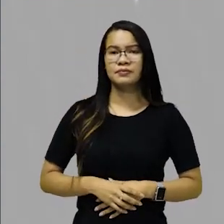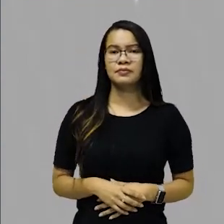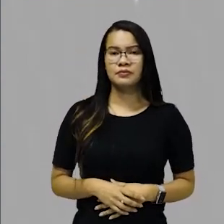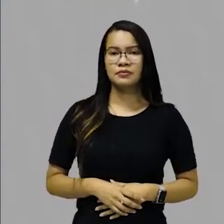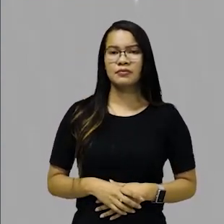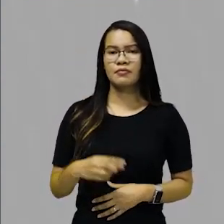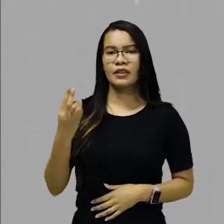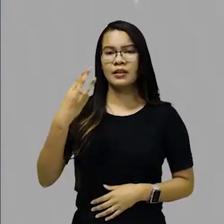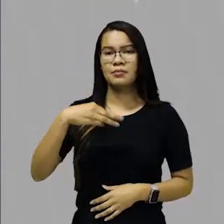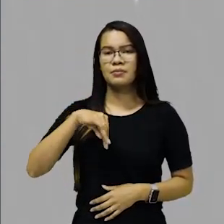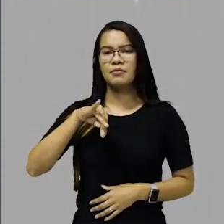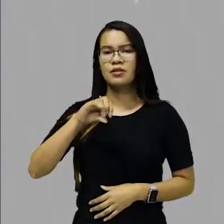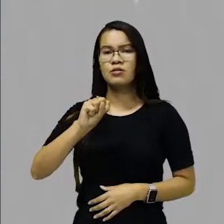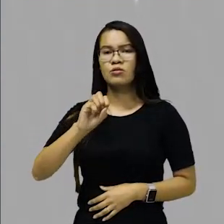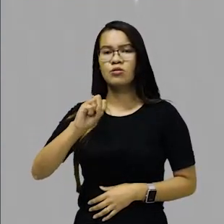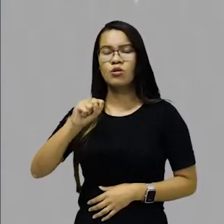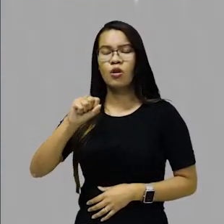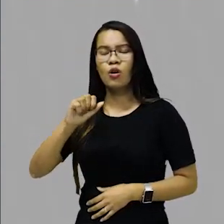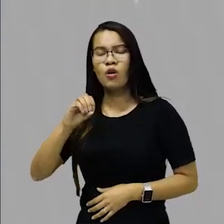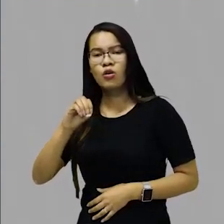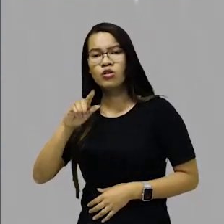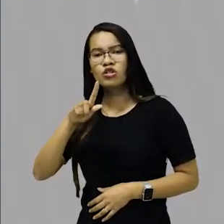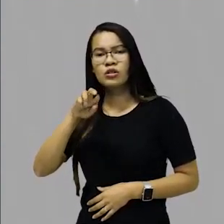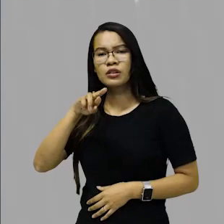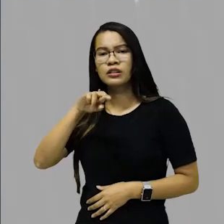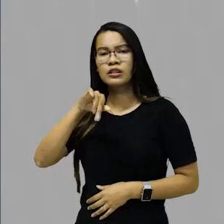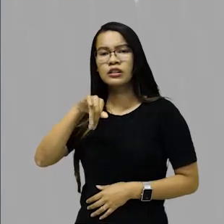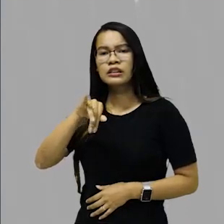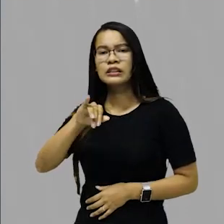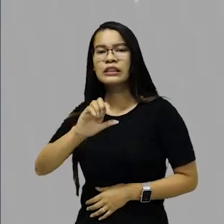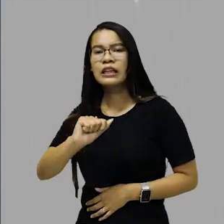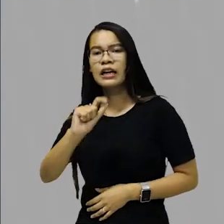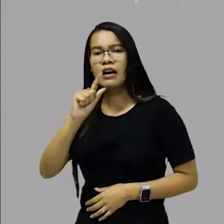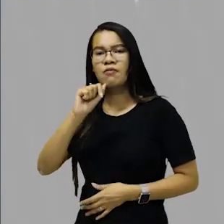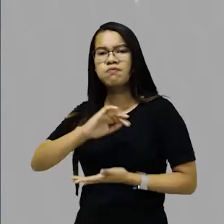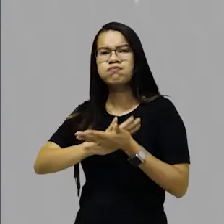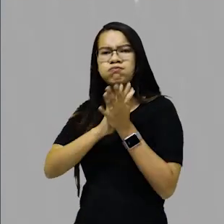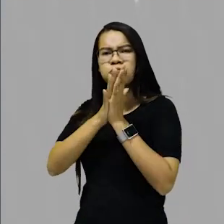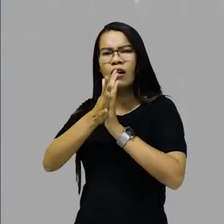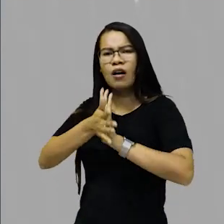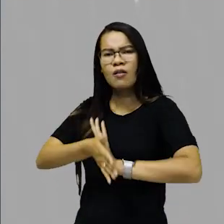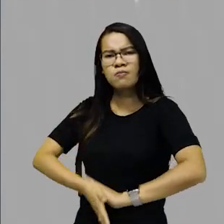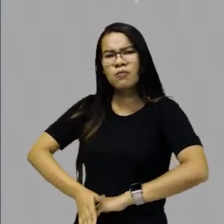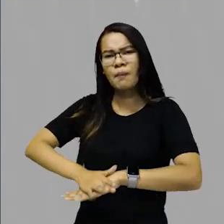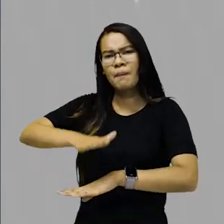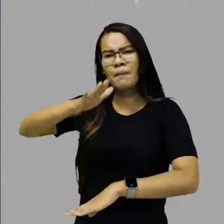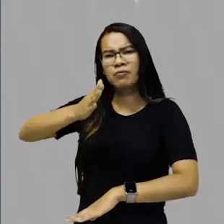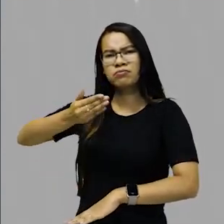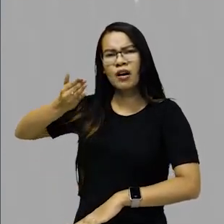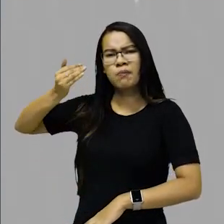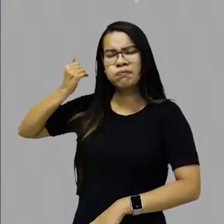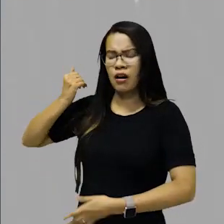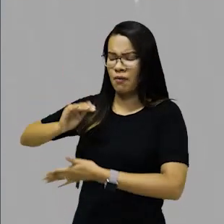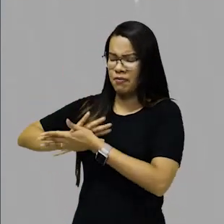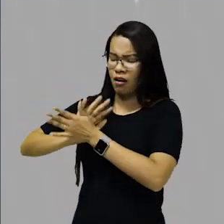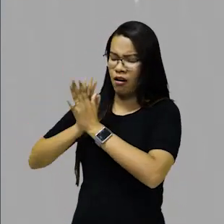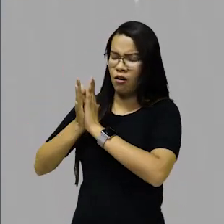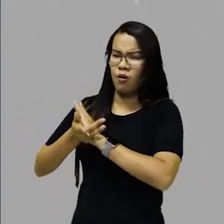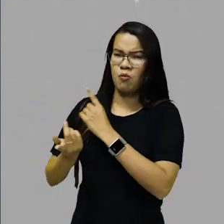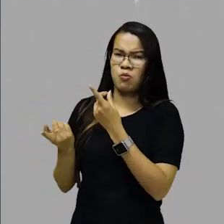A misoginia, como nós falamos ainda há pouco, é o preconceito mais antigo que existe. O preconceito contra a mulher.